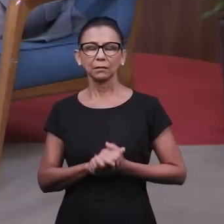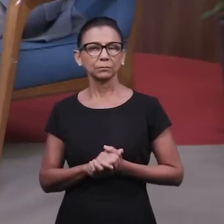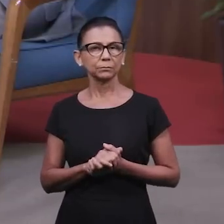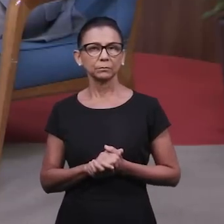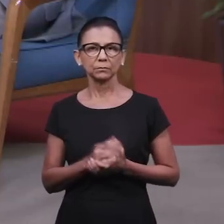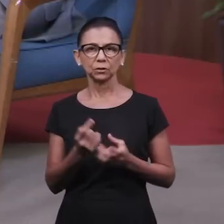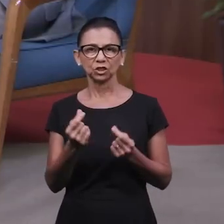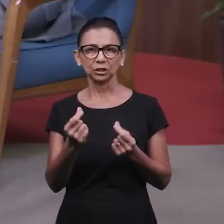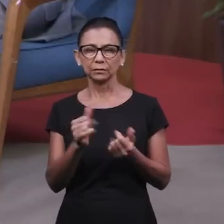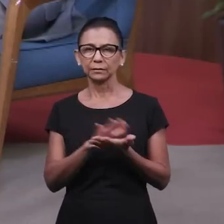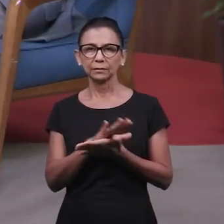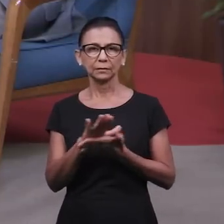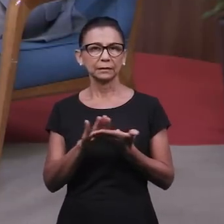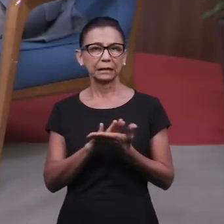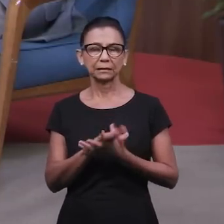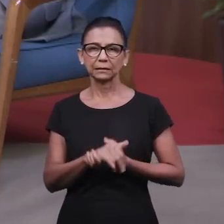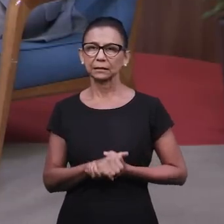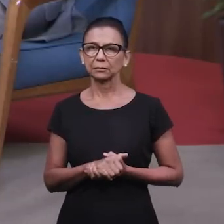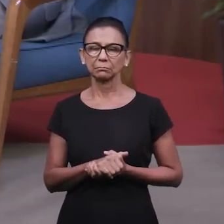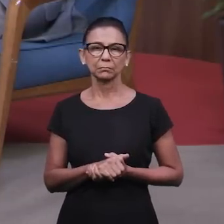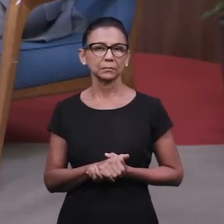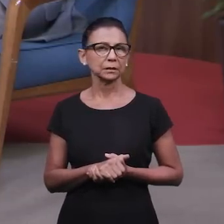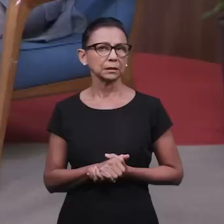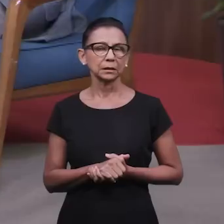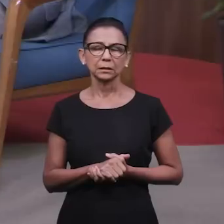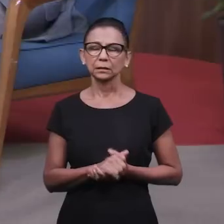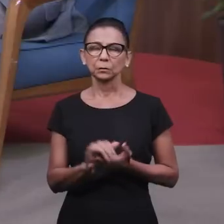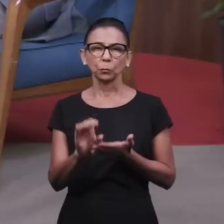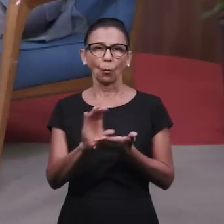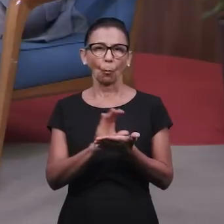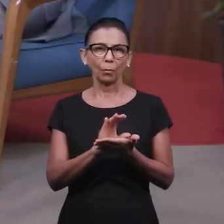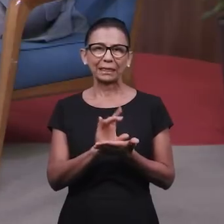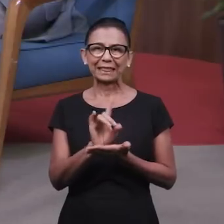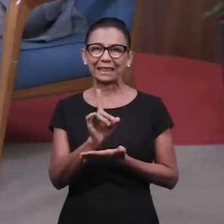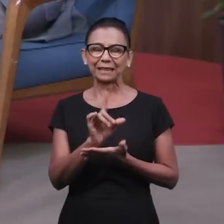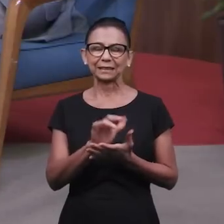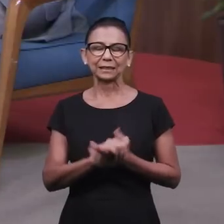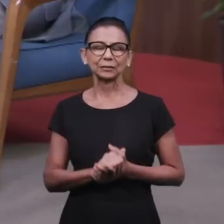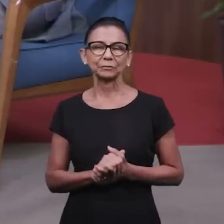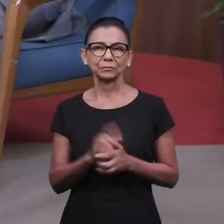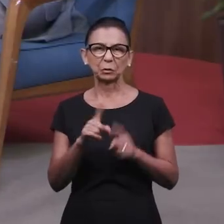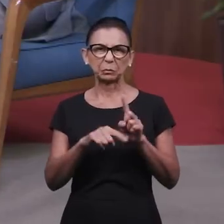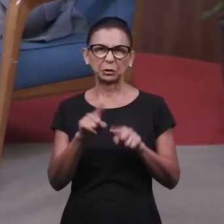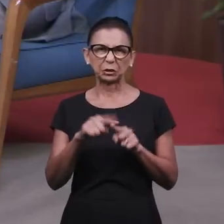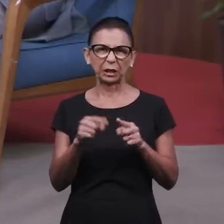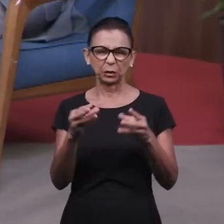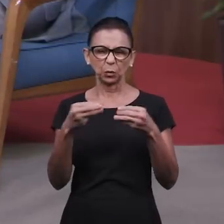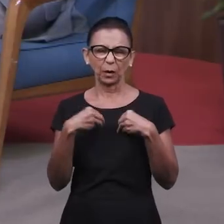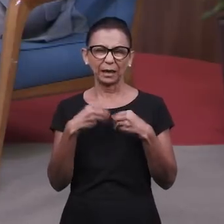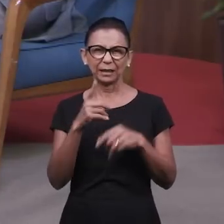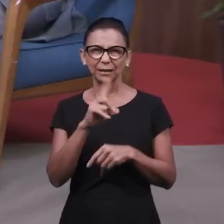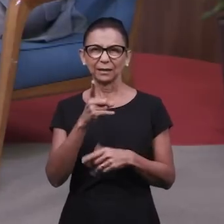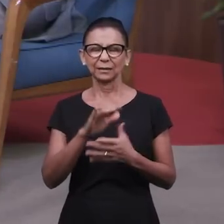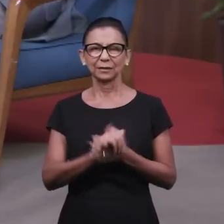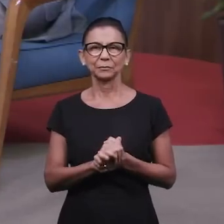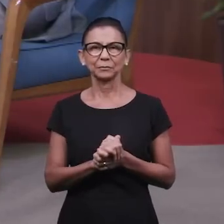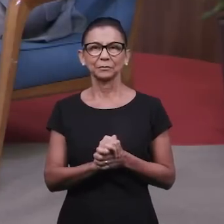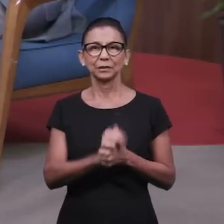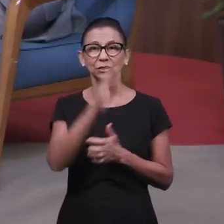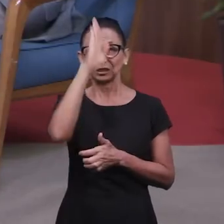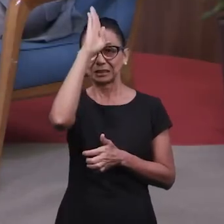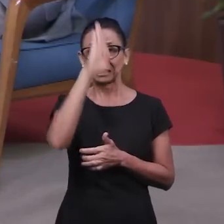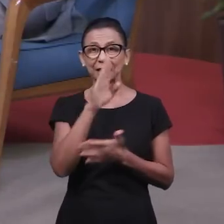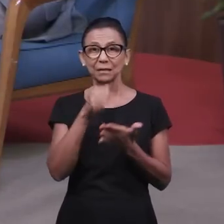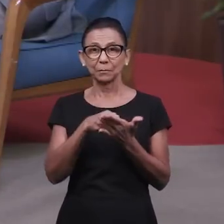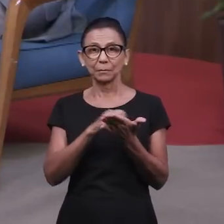pedir nada a você. Nem contribuição financeira, oferta, nada disso. É tudo de graça mesmo.